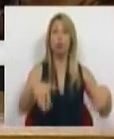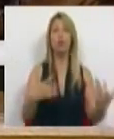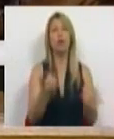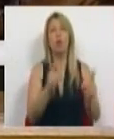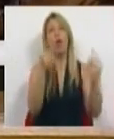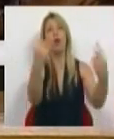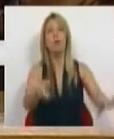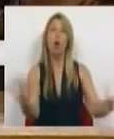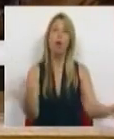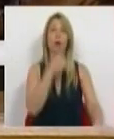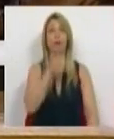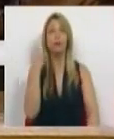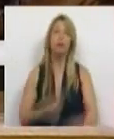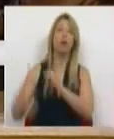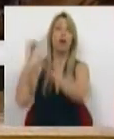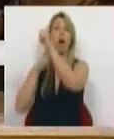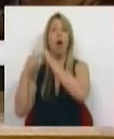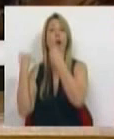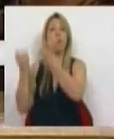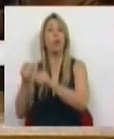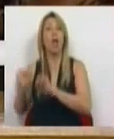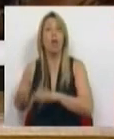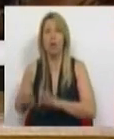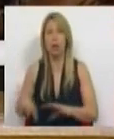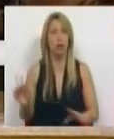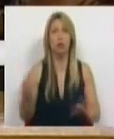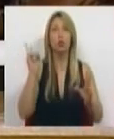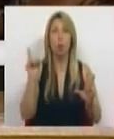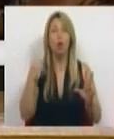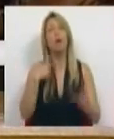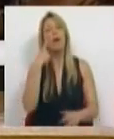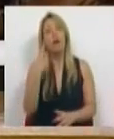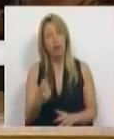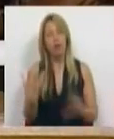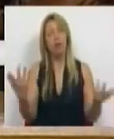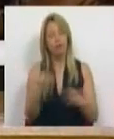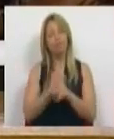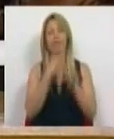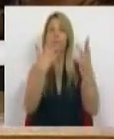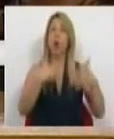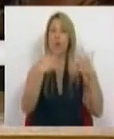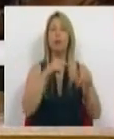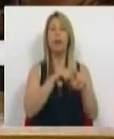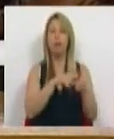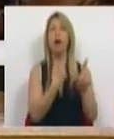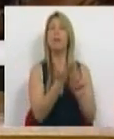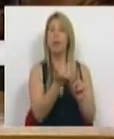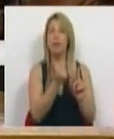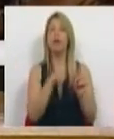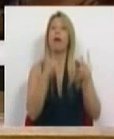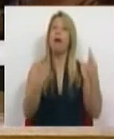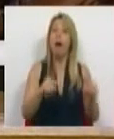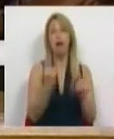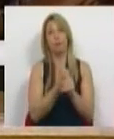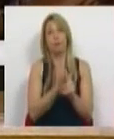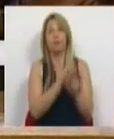falso destino das inevitabilidades. Identificamos as insuficiências e as limitações que o orçamento comporta, as opções que o condicionam